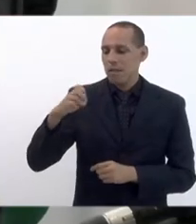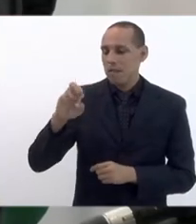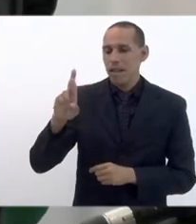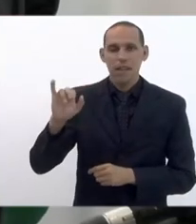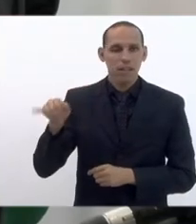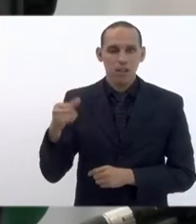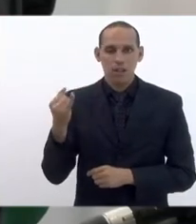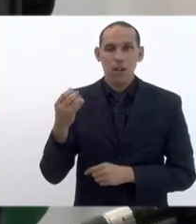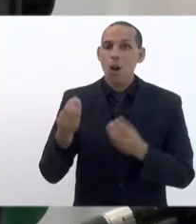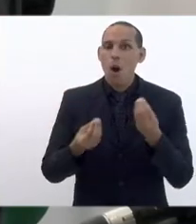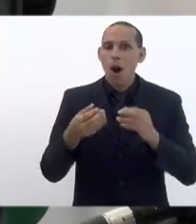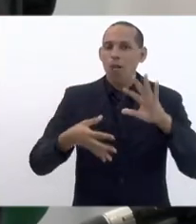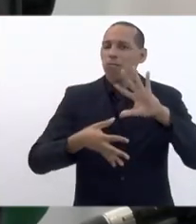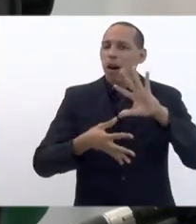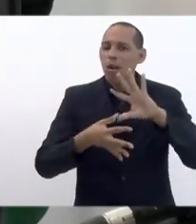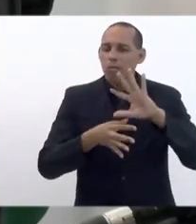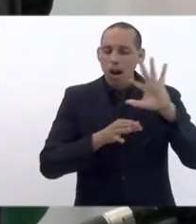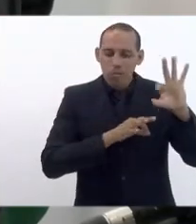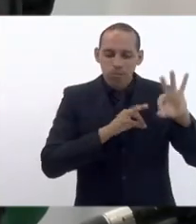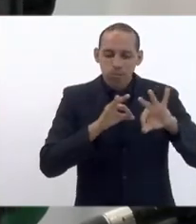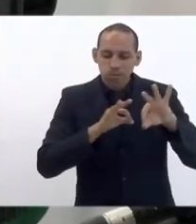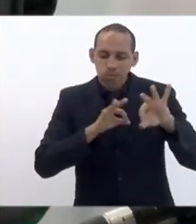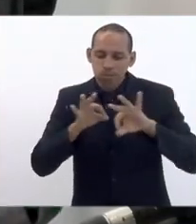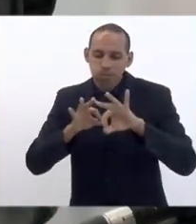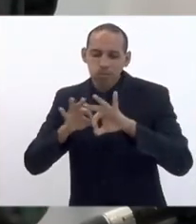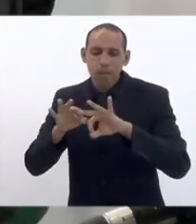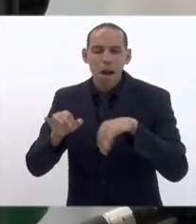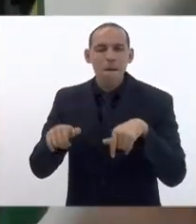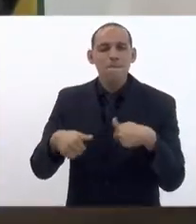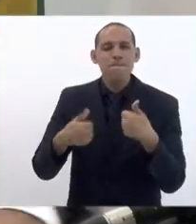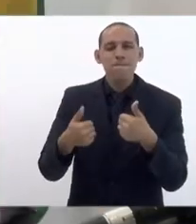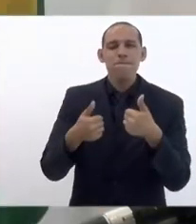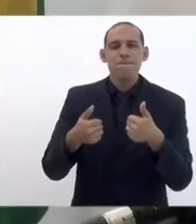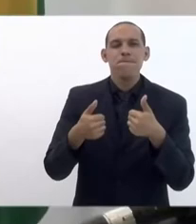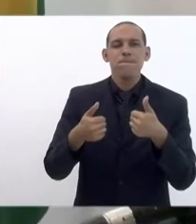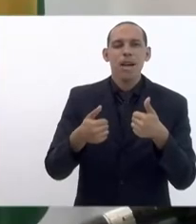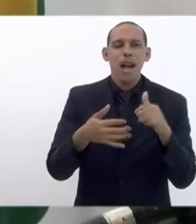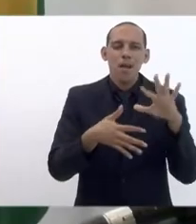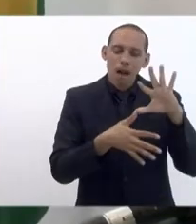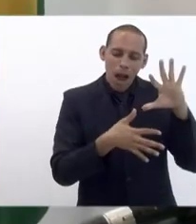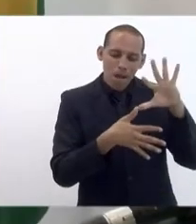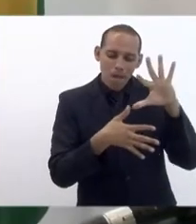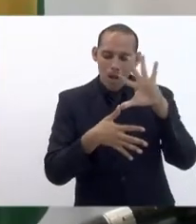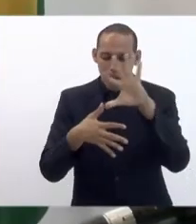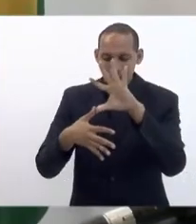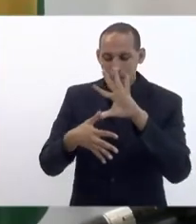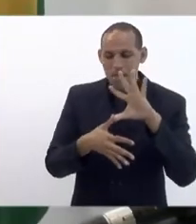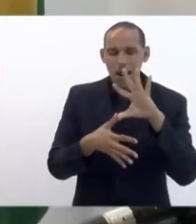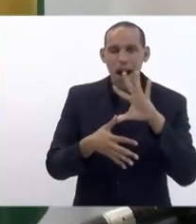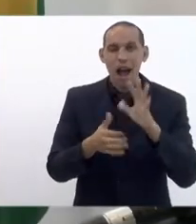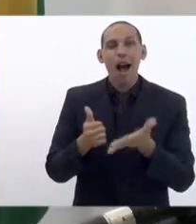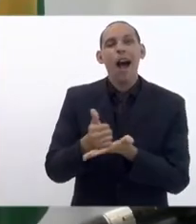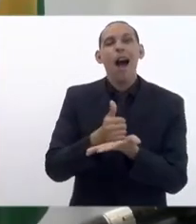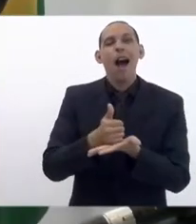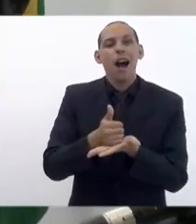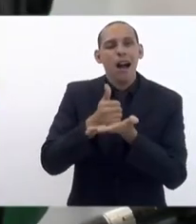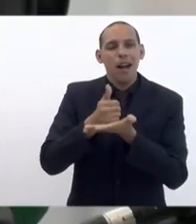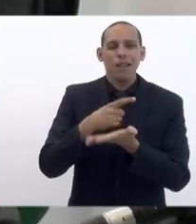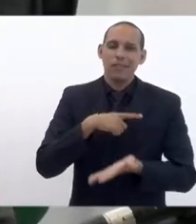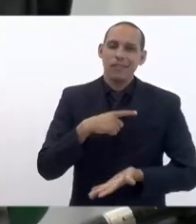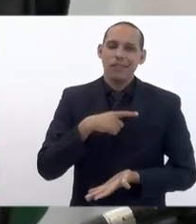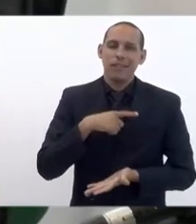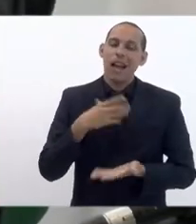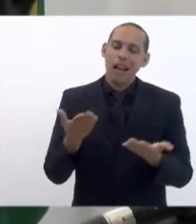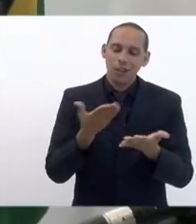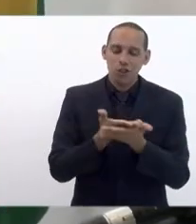com um mapeamento muito responsável, enfim, com os mapas, deu um embasamento importante para dar essa resposta do